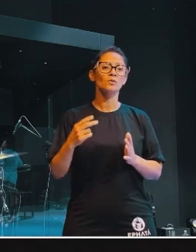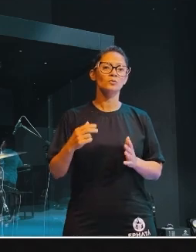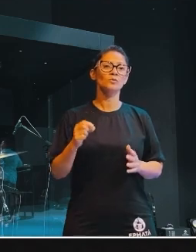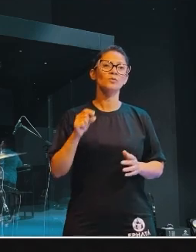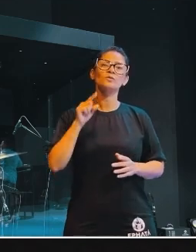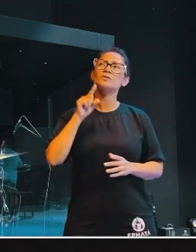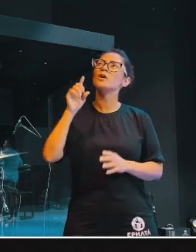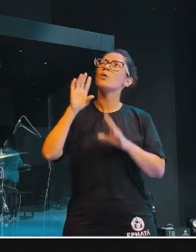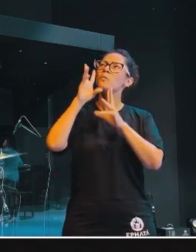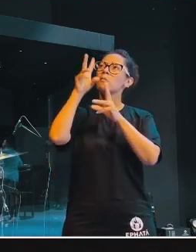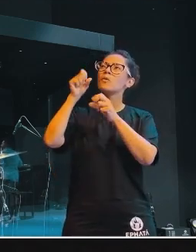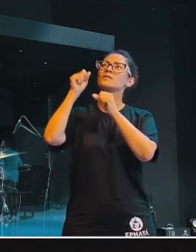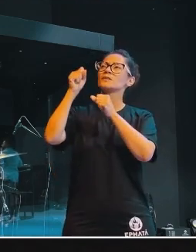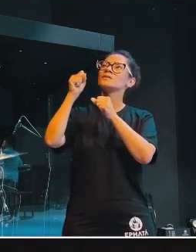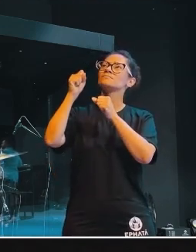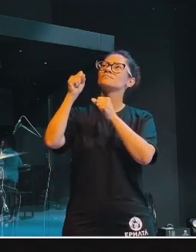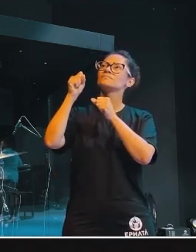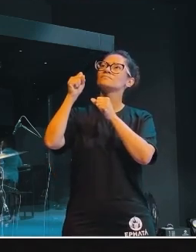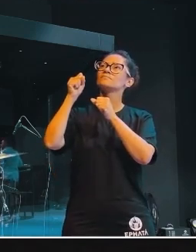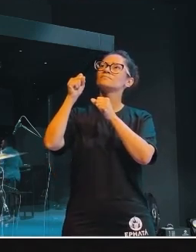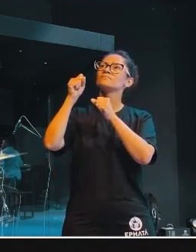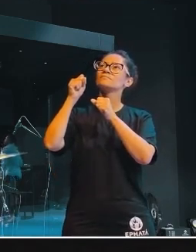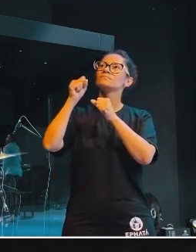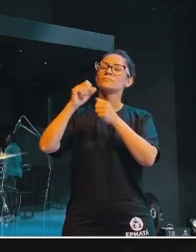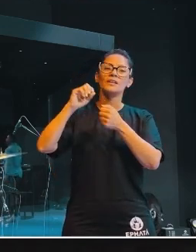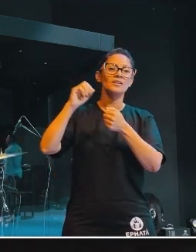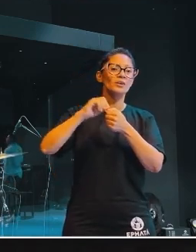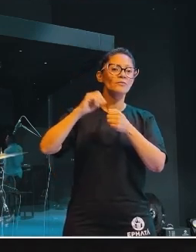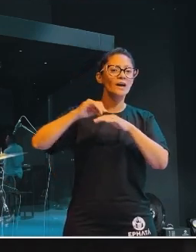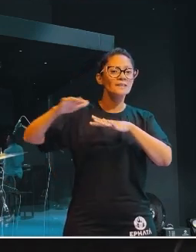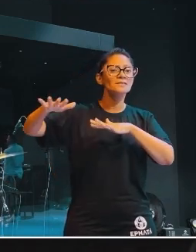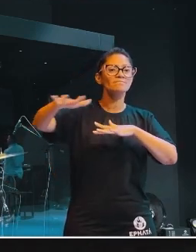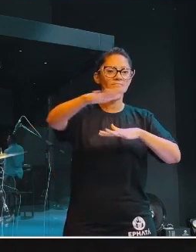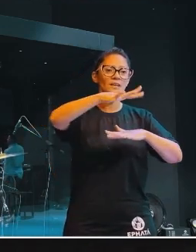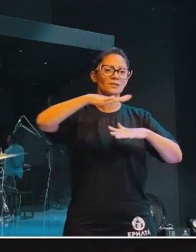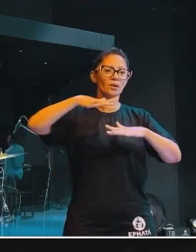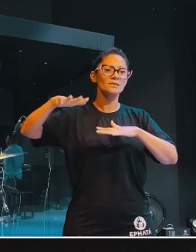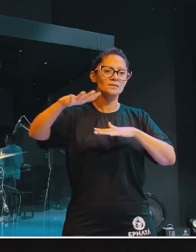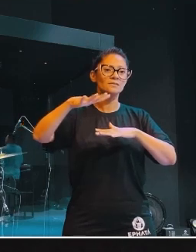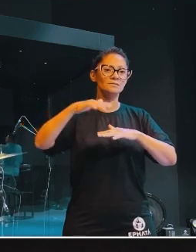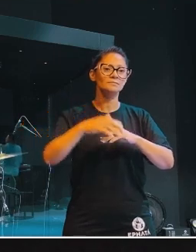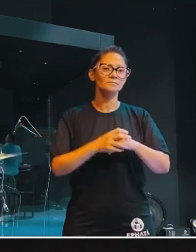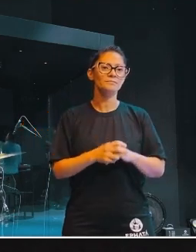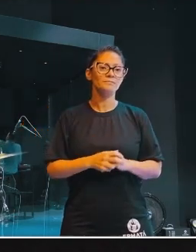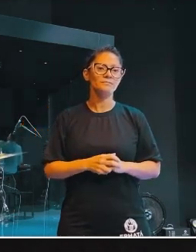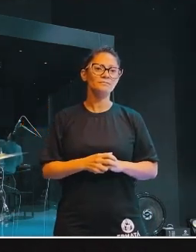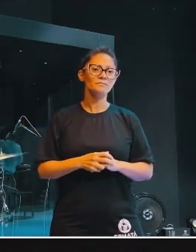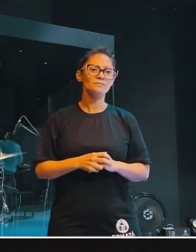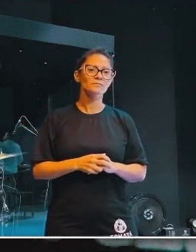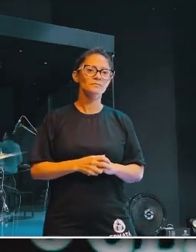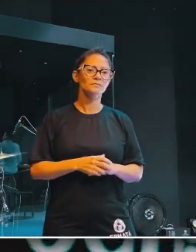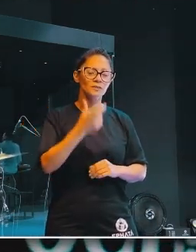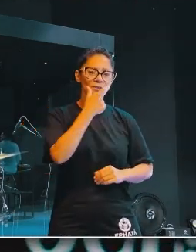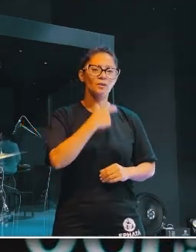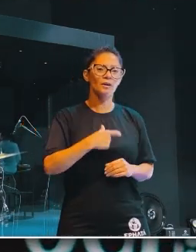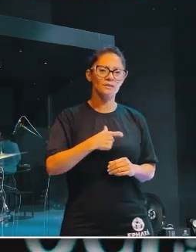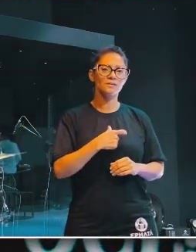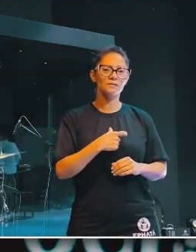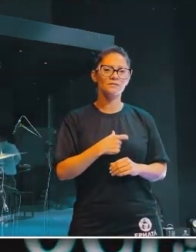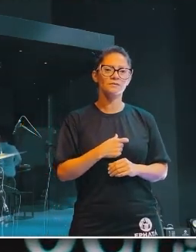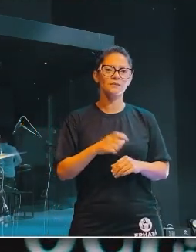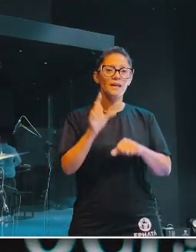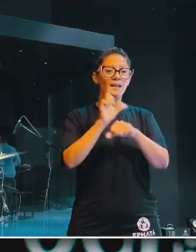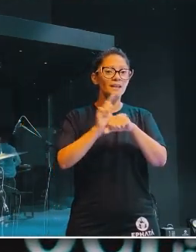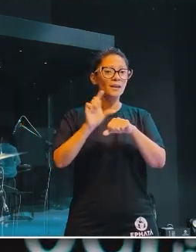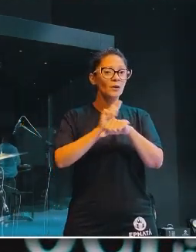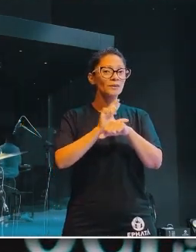que opera em nós. Lagoinha Canoas, confie no teu